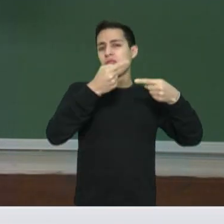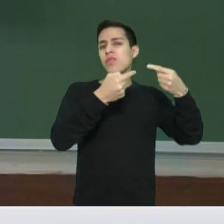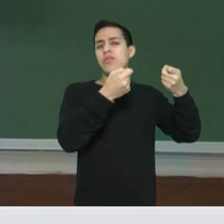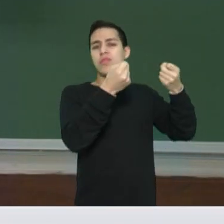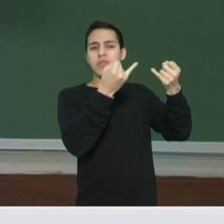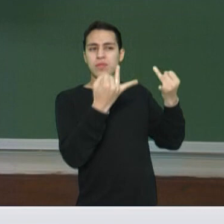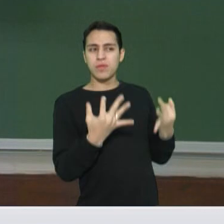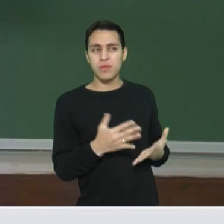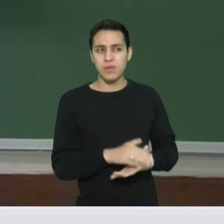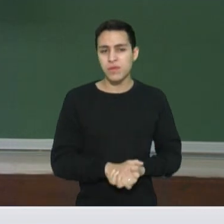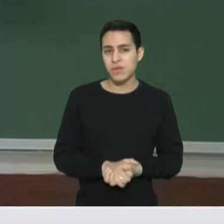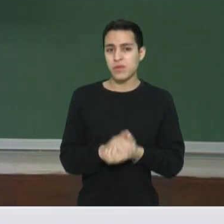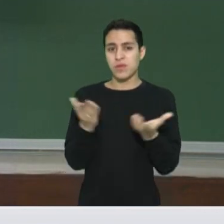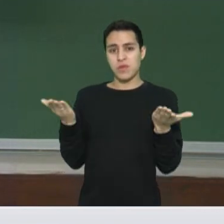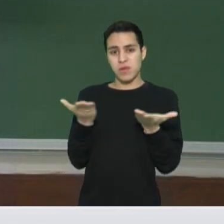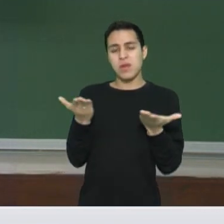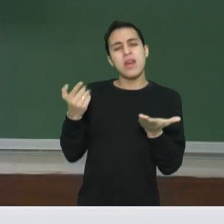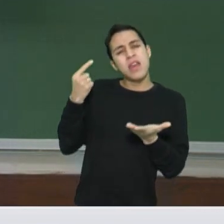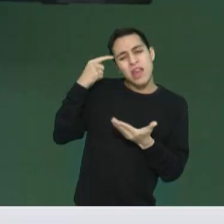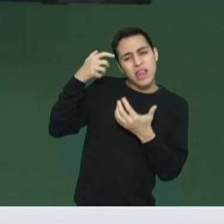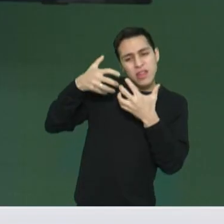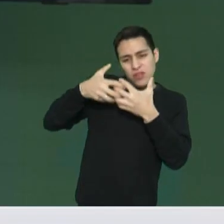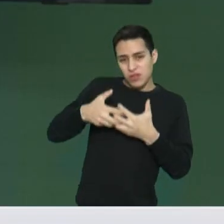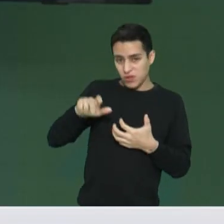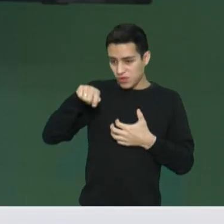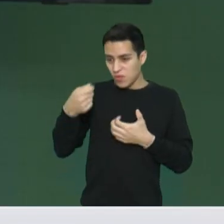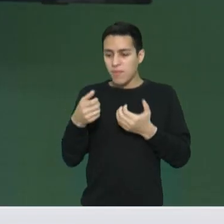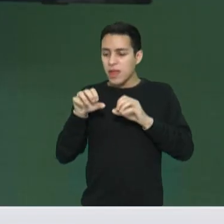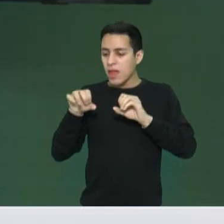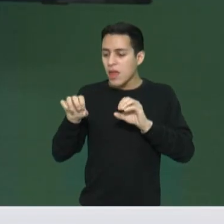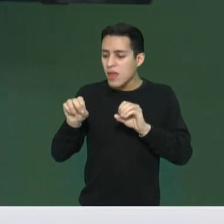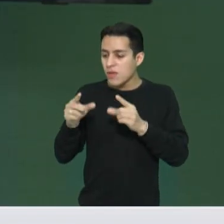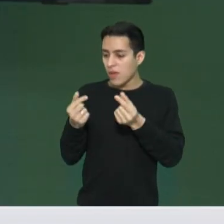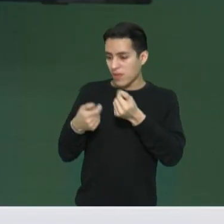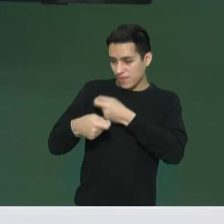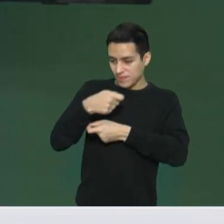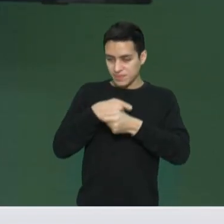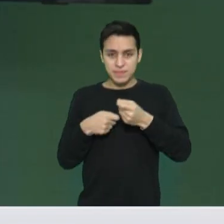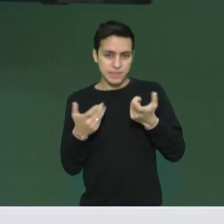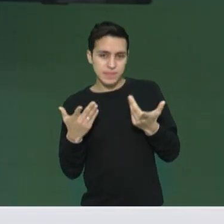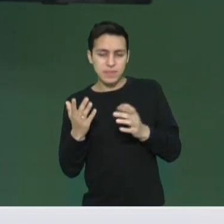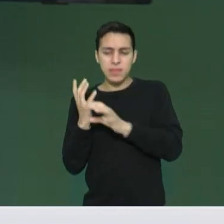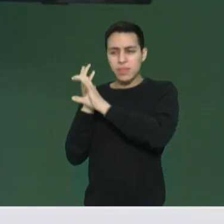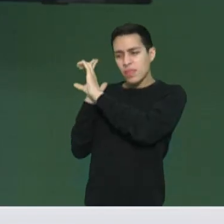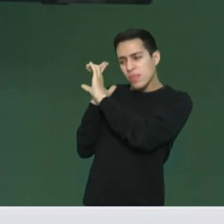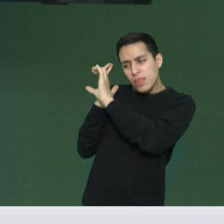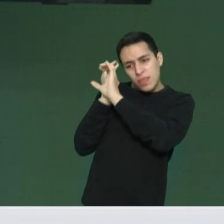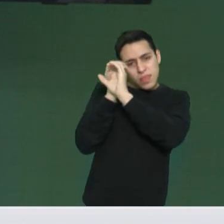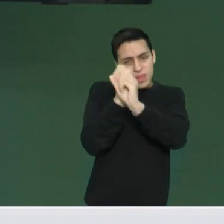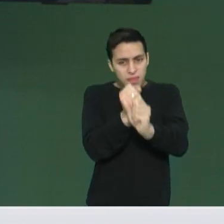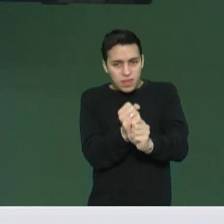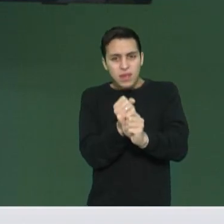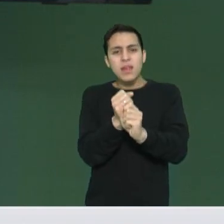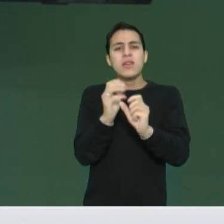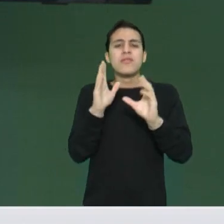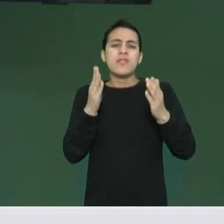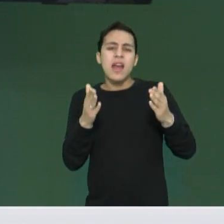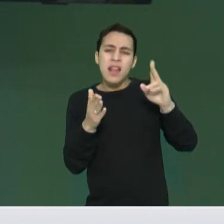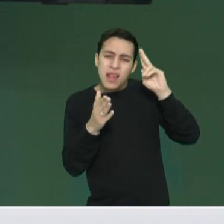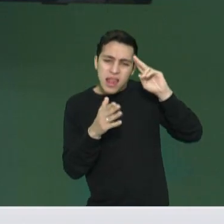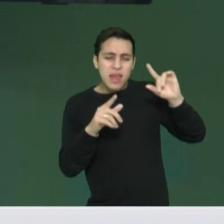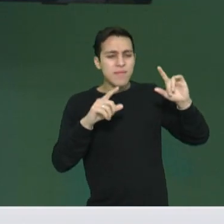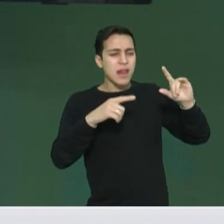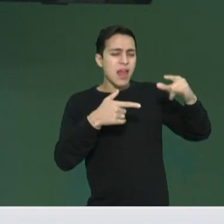Hoje vamos refletir sobre educação financeira. Então a gente vai retomar aquela história em quadrinho